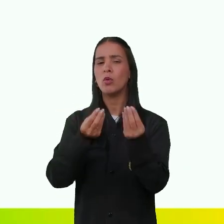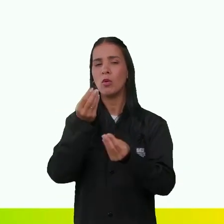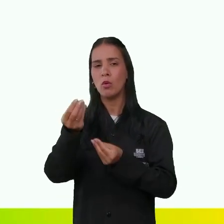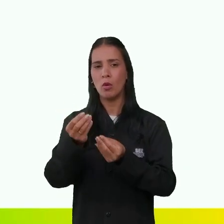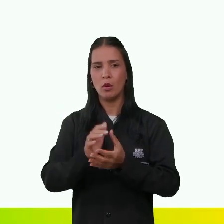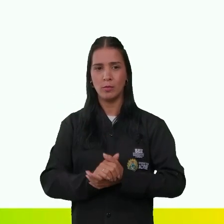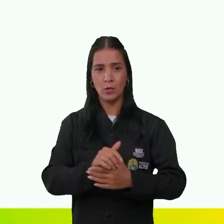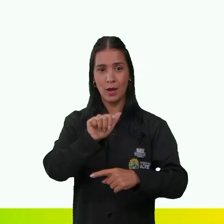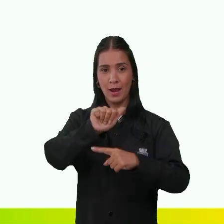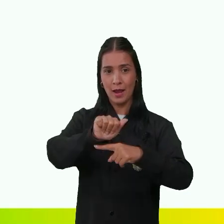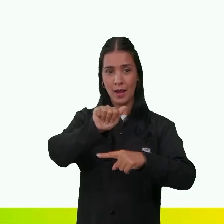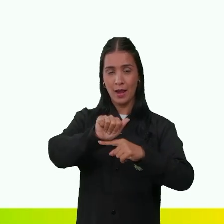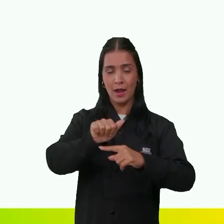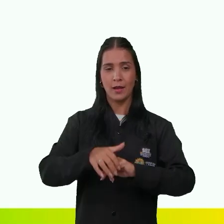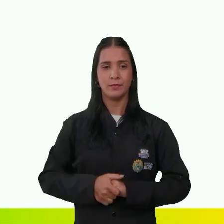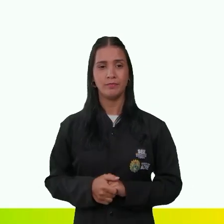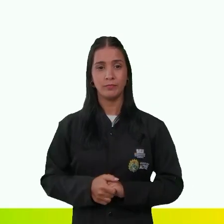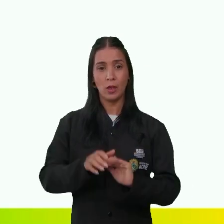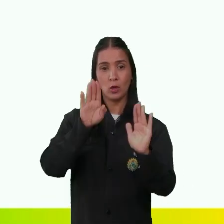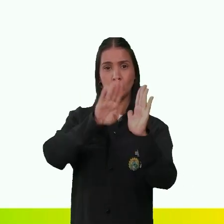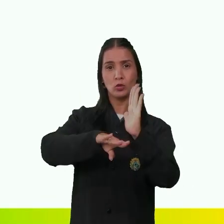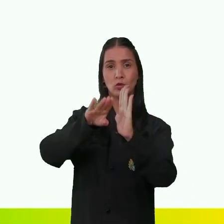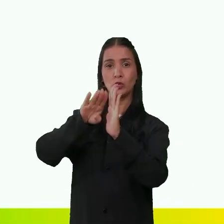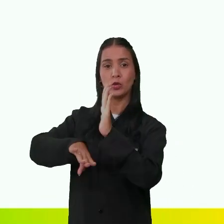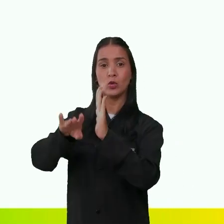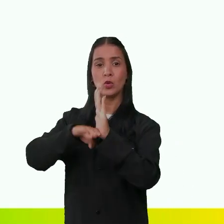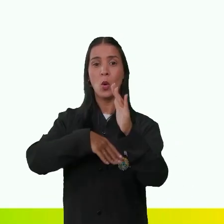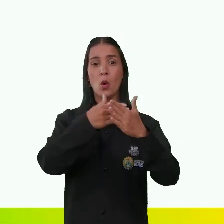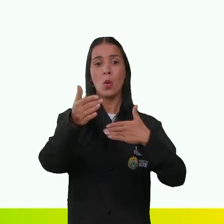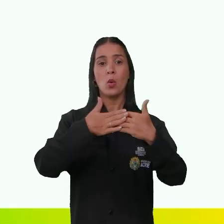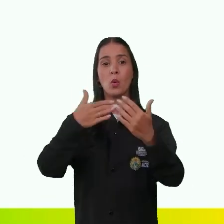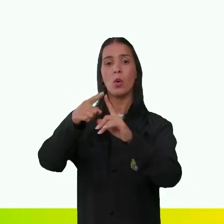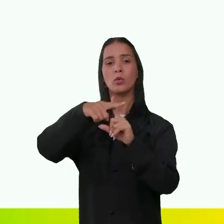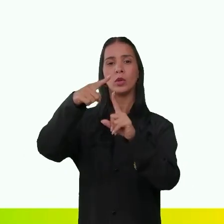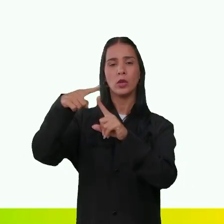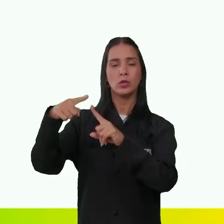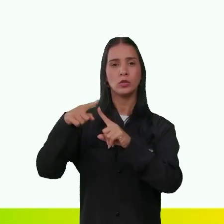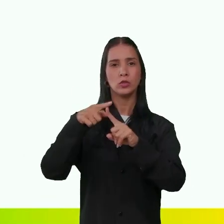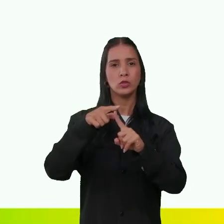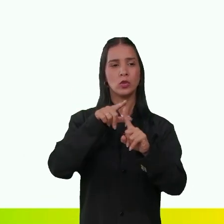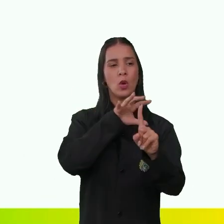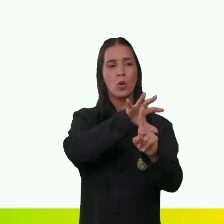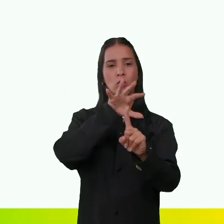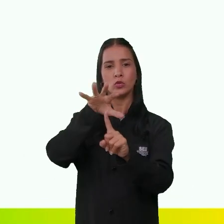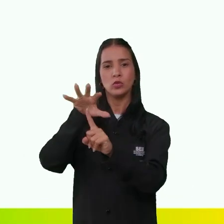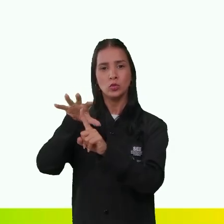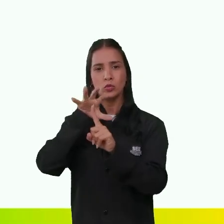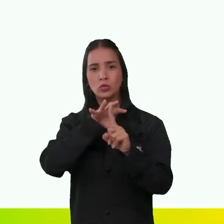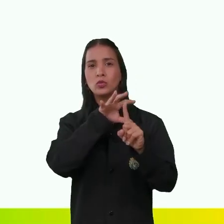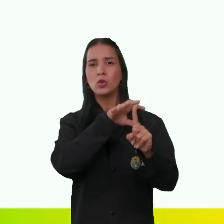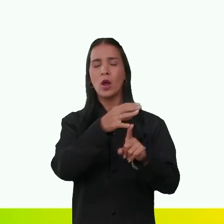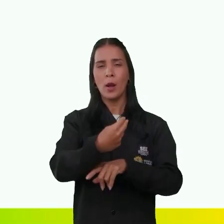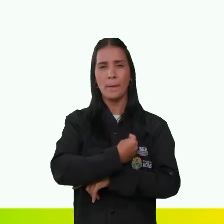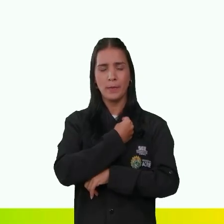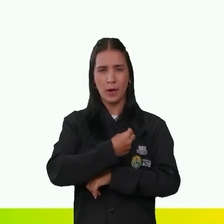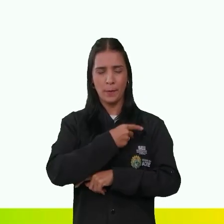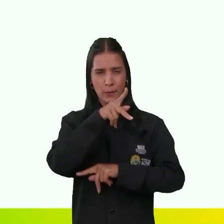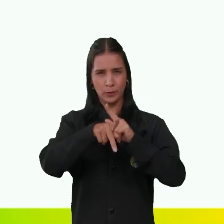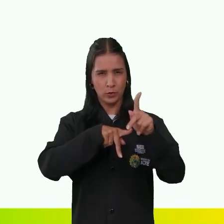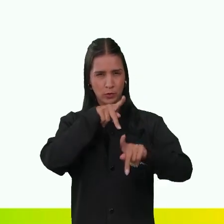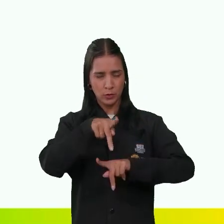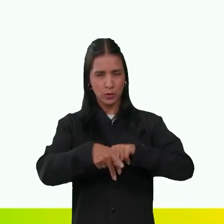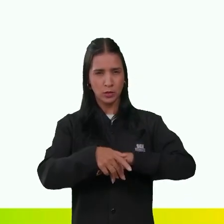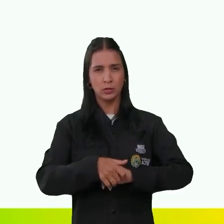A, eliminar qualquer tipo de controle sobre a vida dos indivíduos. Então parece um pouco contraditório. Uma sociedade